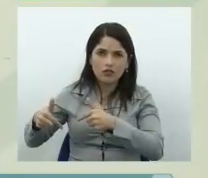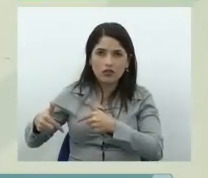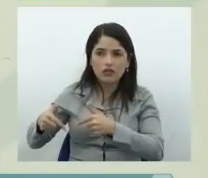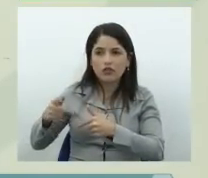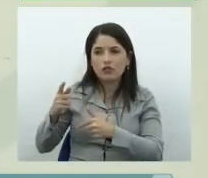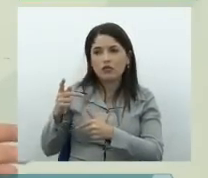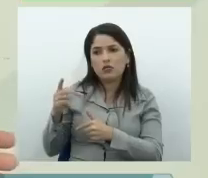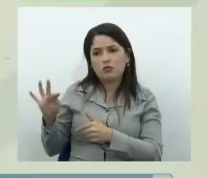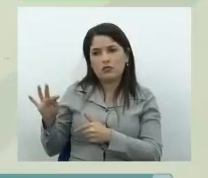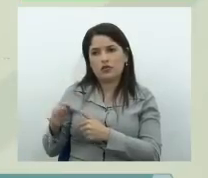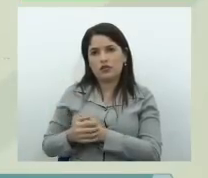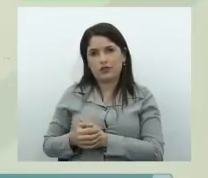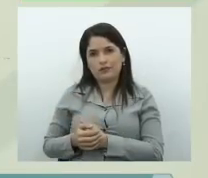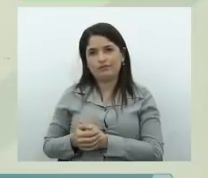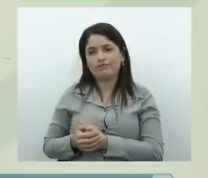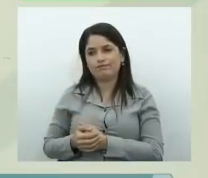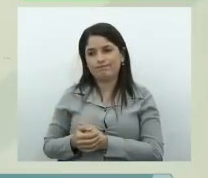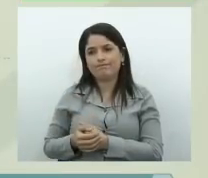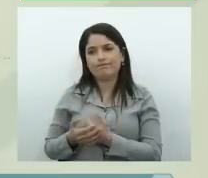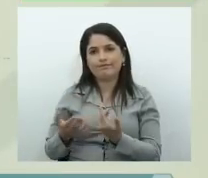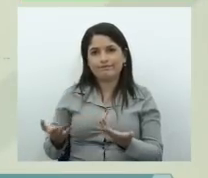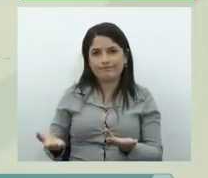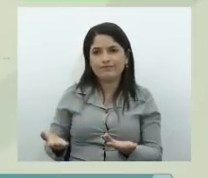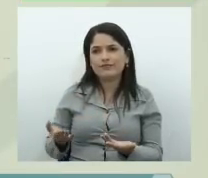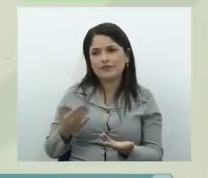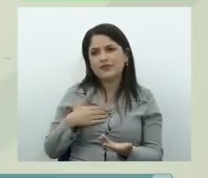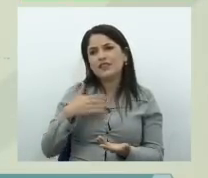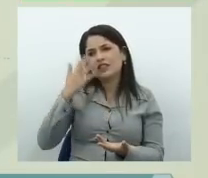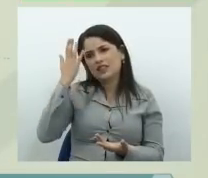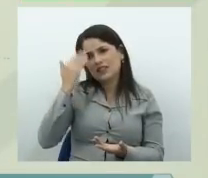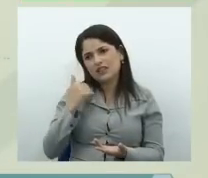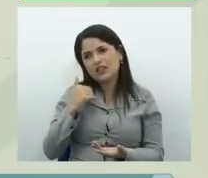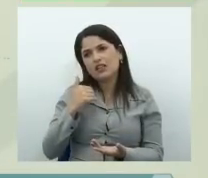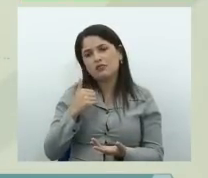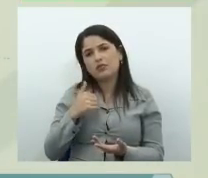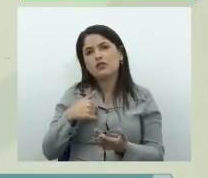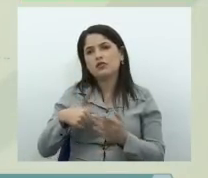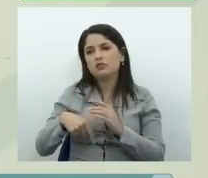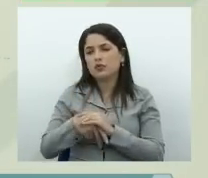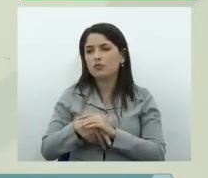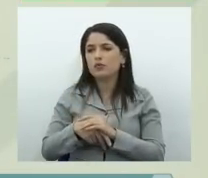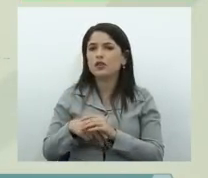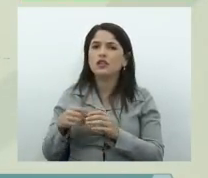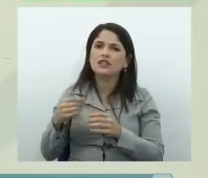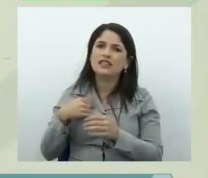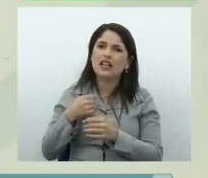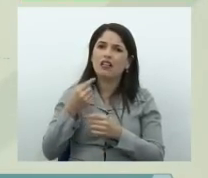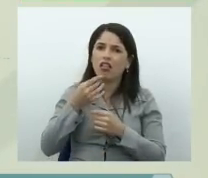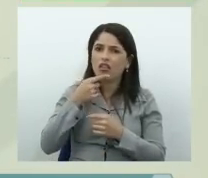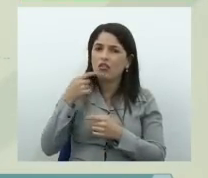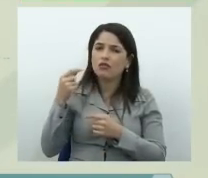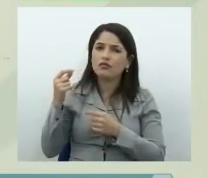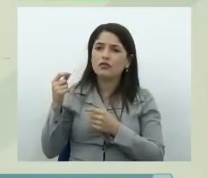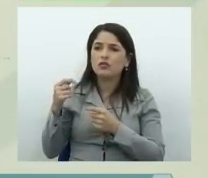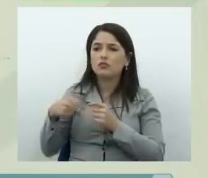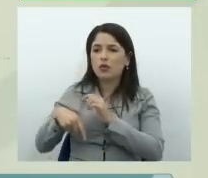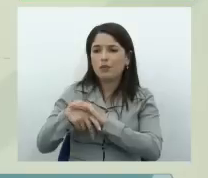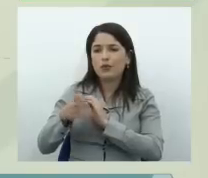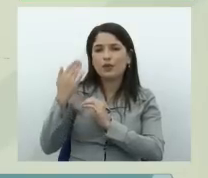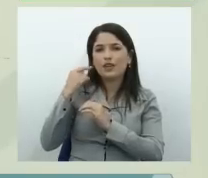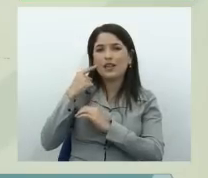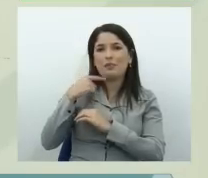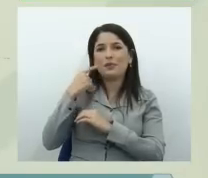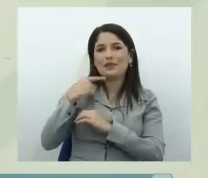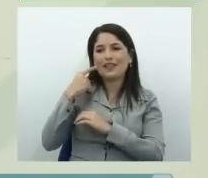que votou muitas vezes com a conivência, porque vereador comigo aqui foi nessa casa. Fez tantas críticas ao deputado Alencar e